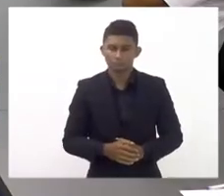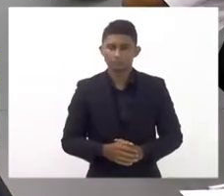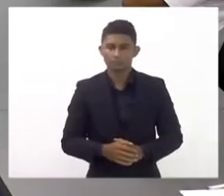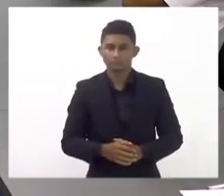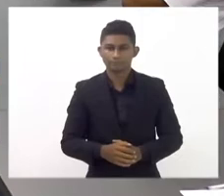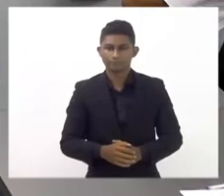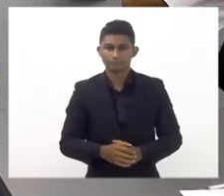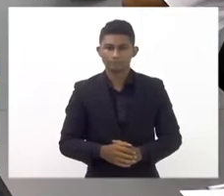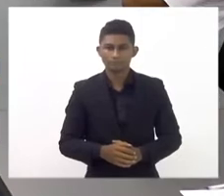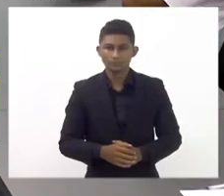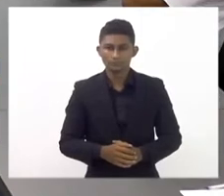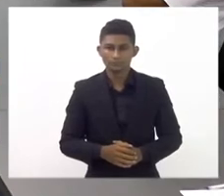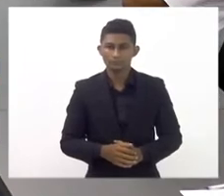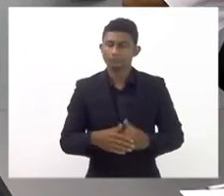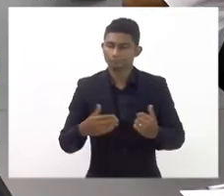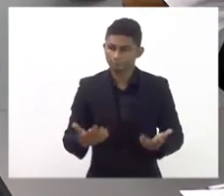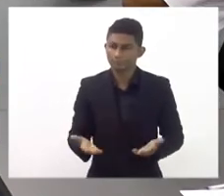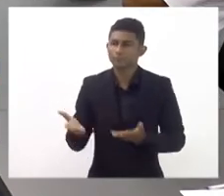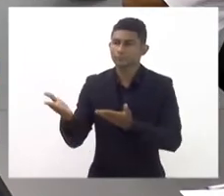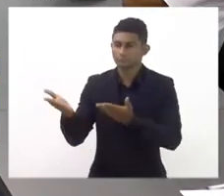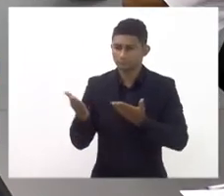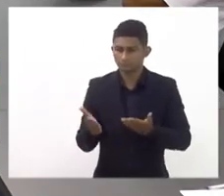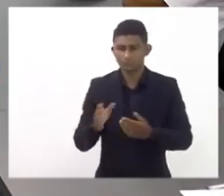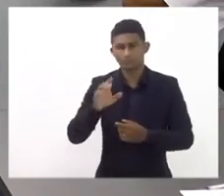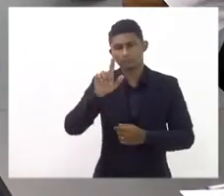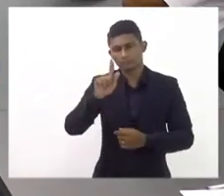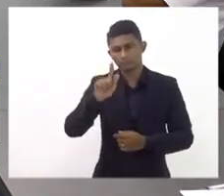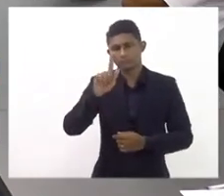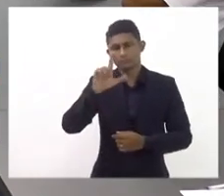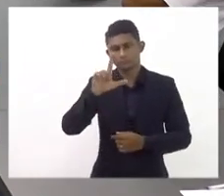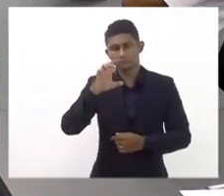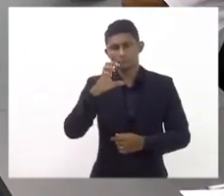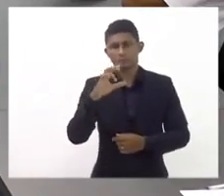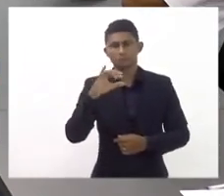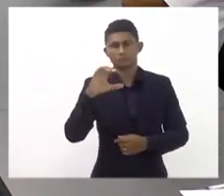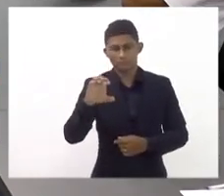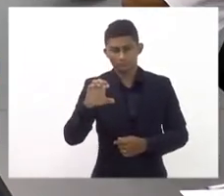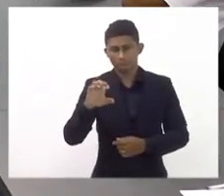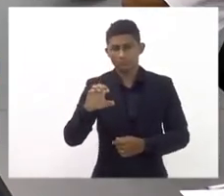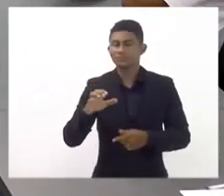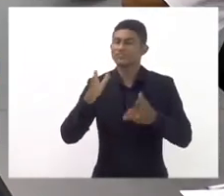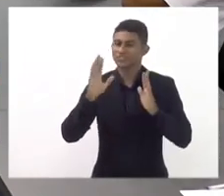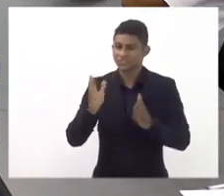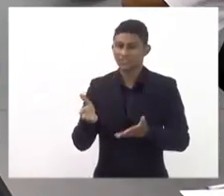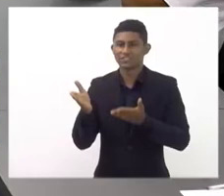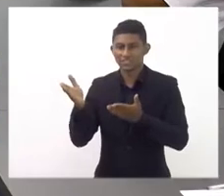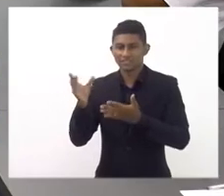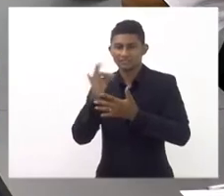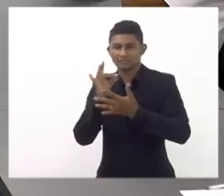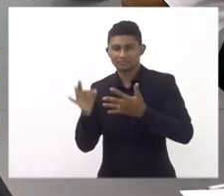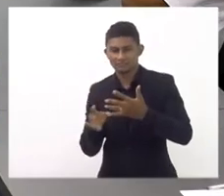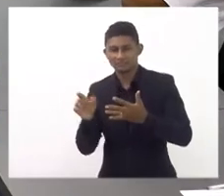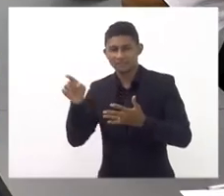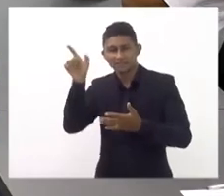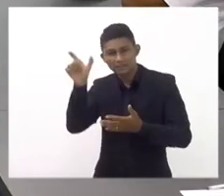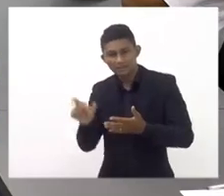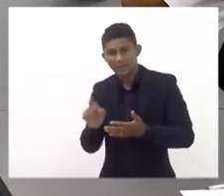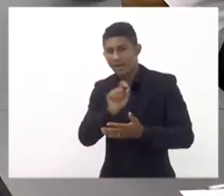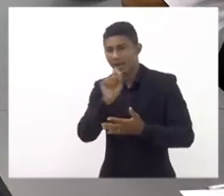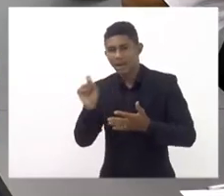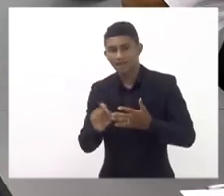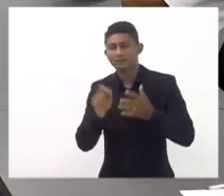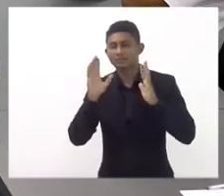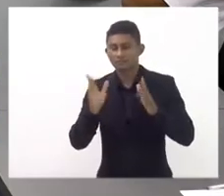Bom, e chamo de novo aqui a Gleice, né, já muito bem apresentada e também já